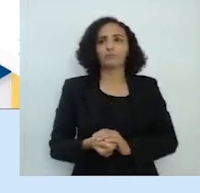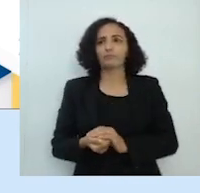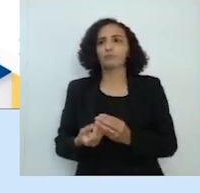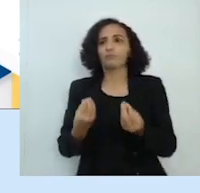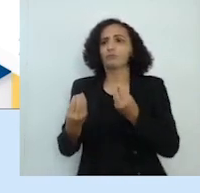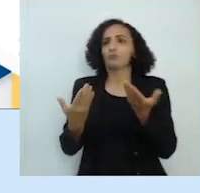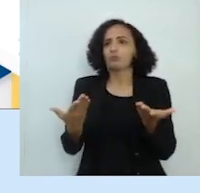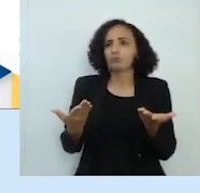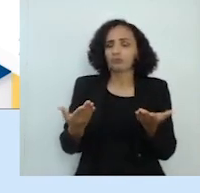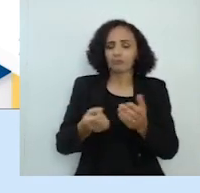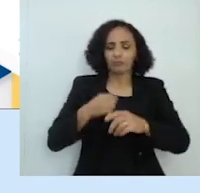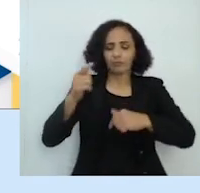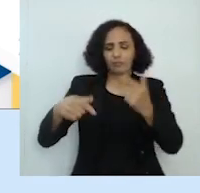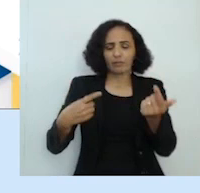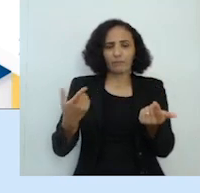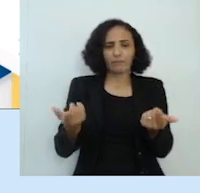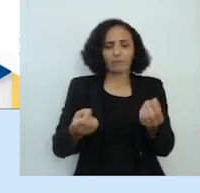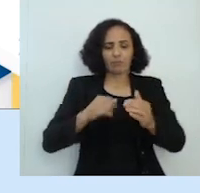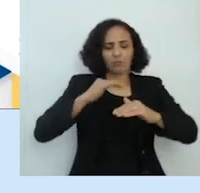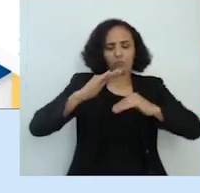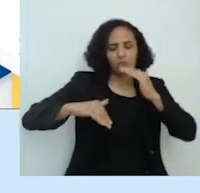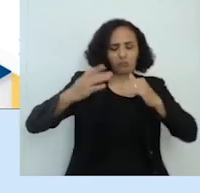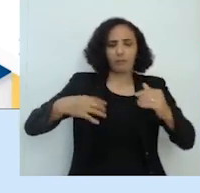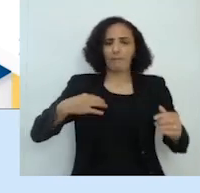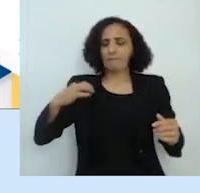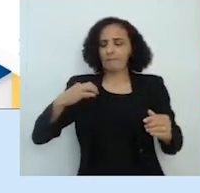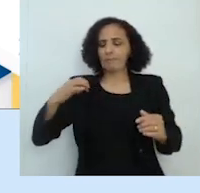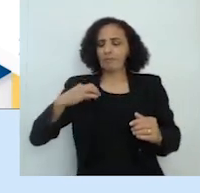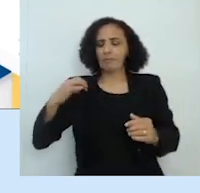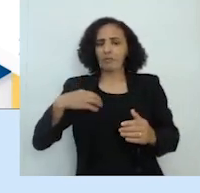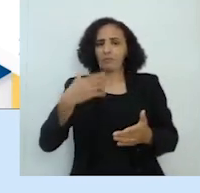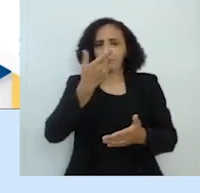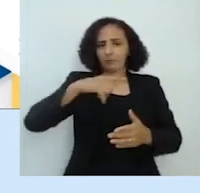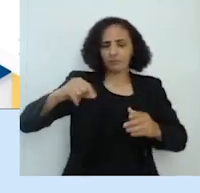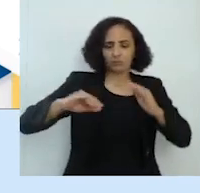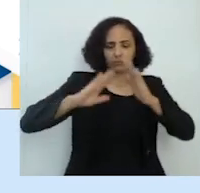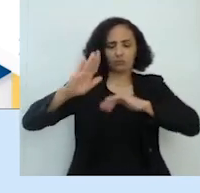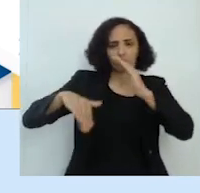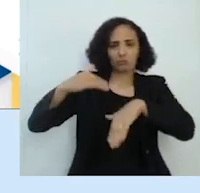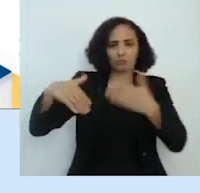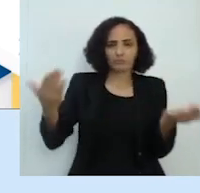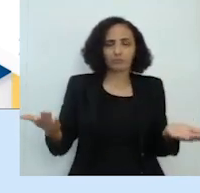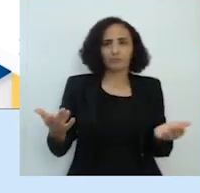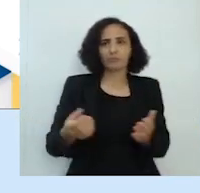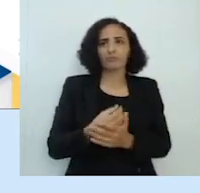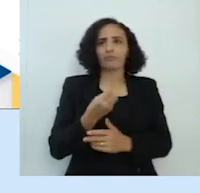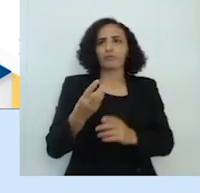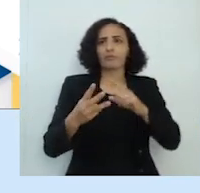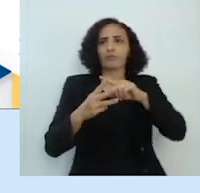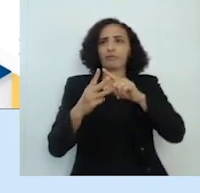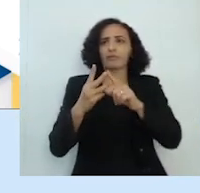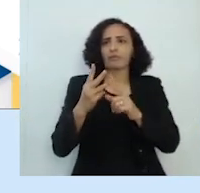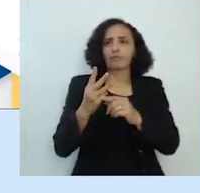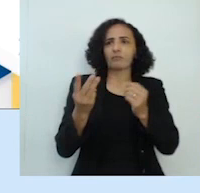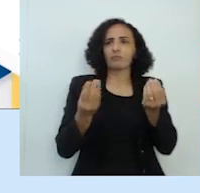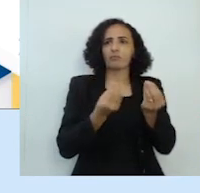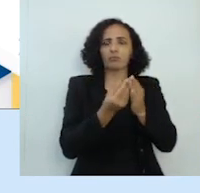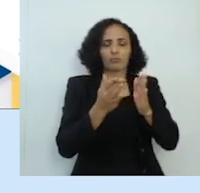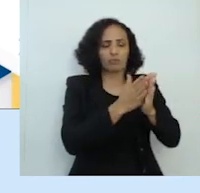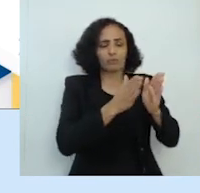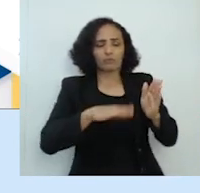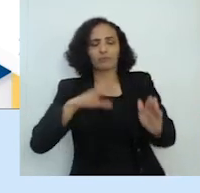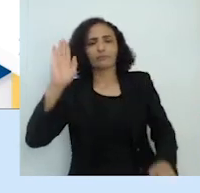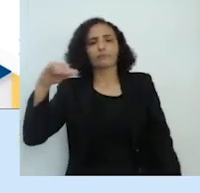que produz textos, produz tecidos para fazer nossas roupas. E 3, centralidade nos bancos e nas